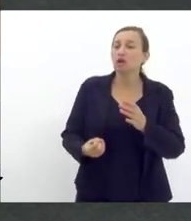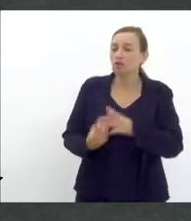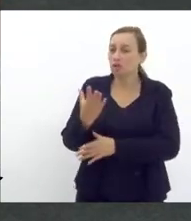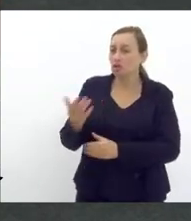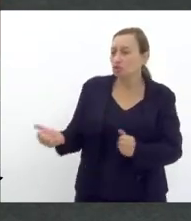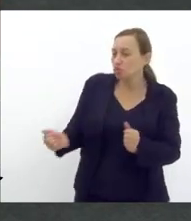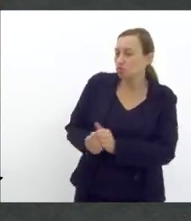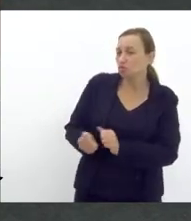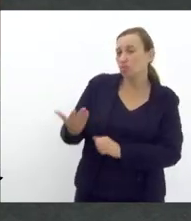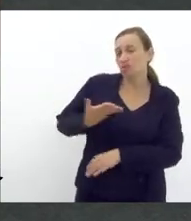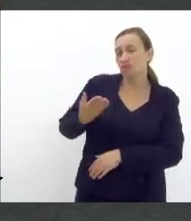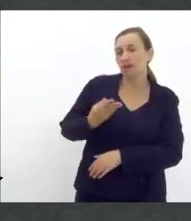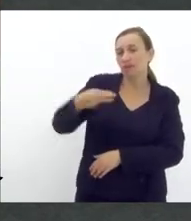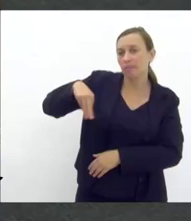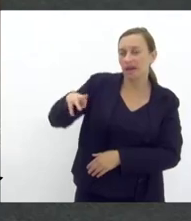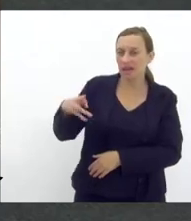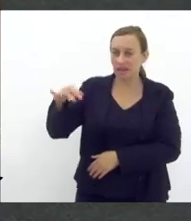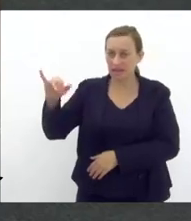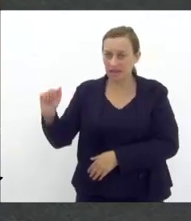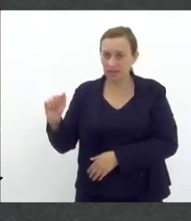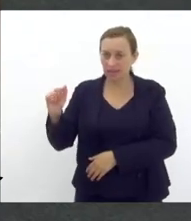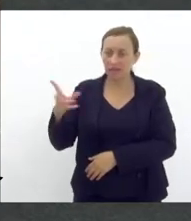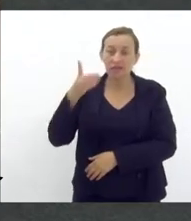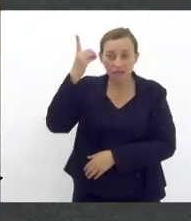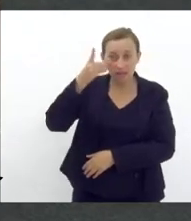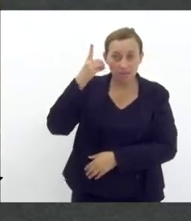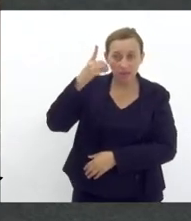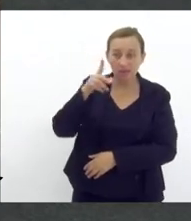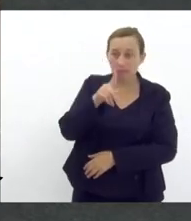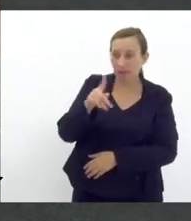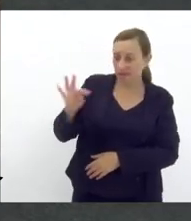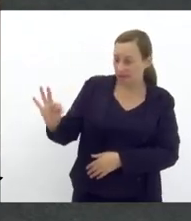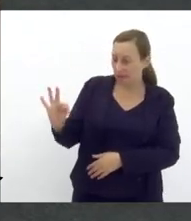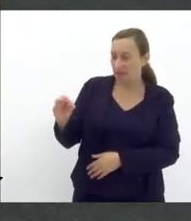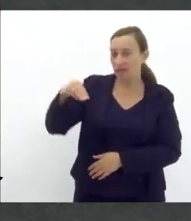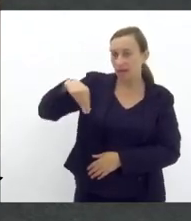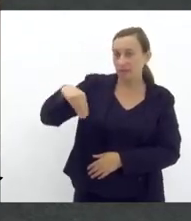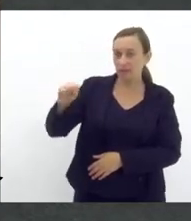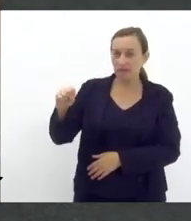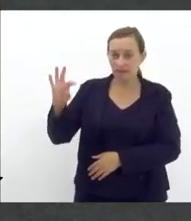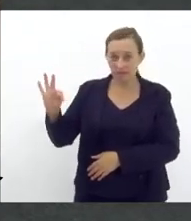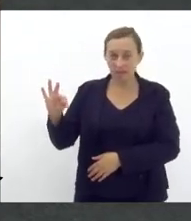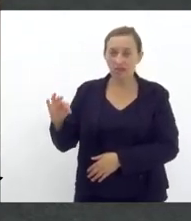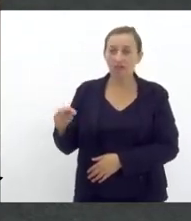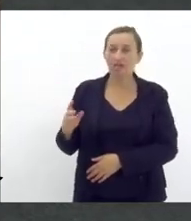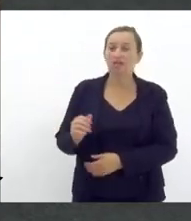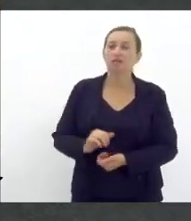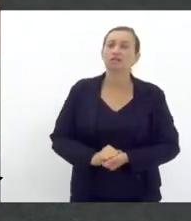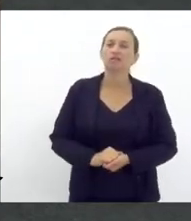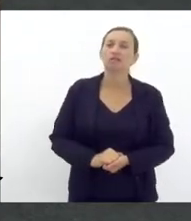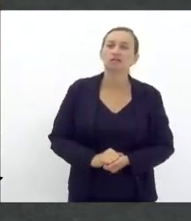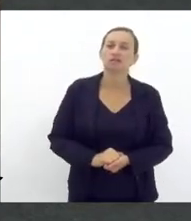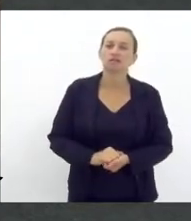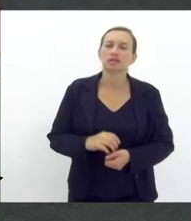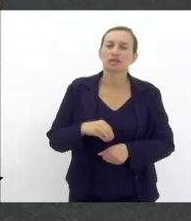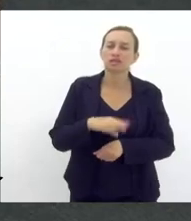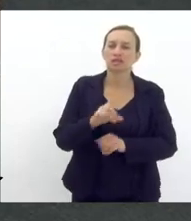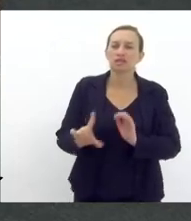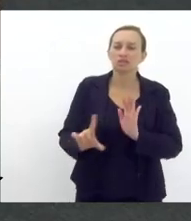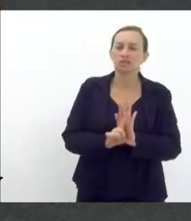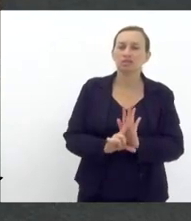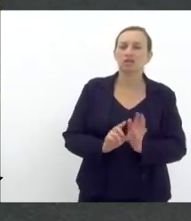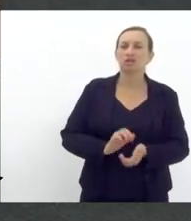amiga Marina deputada também do PT Maria do MST essa indicação